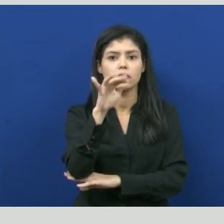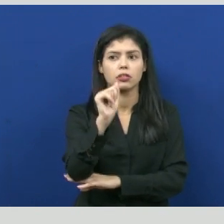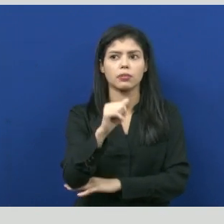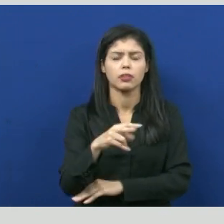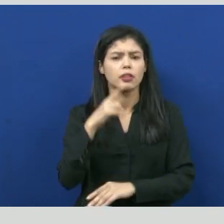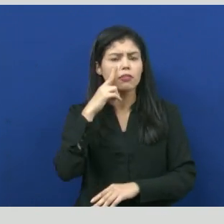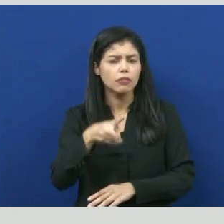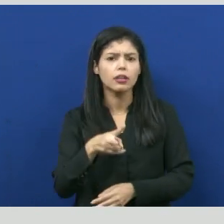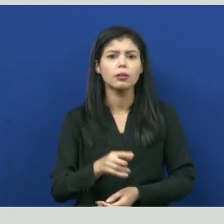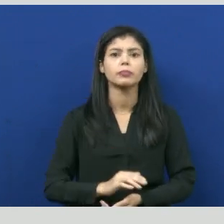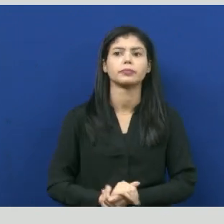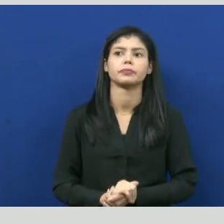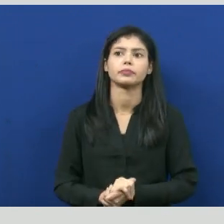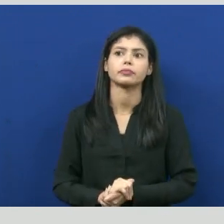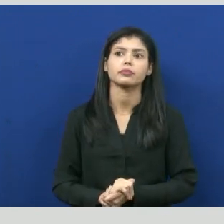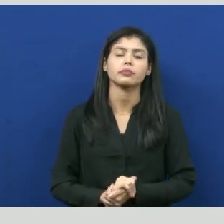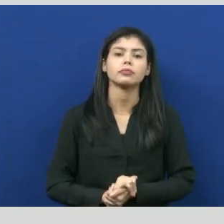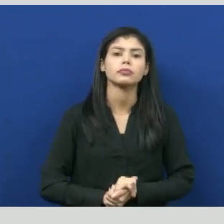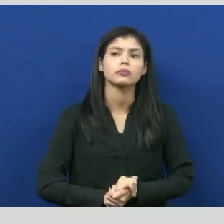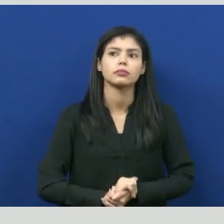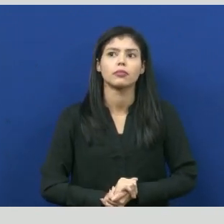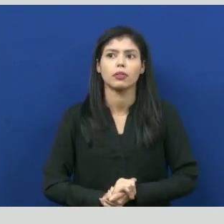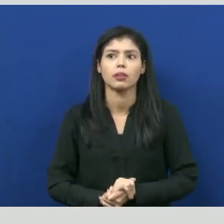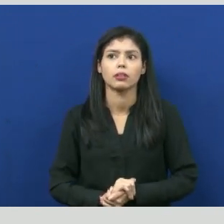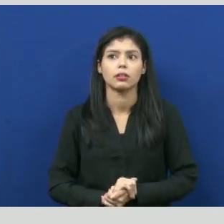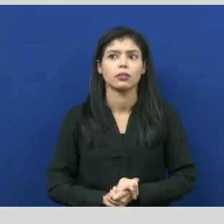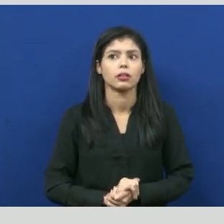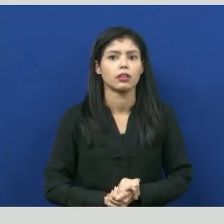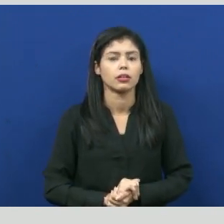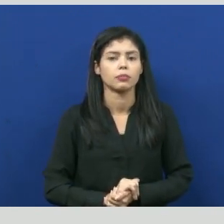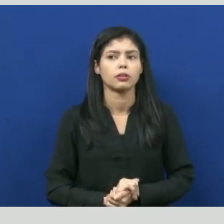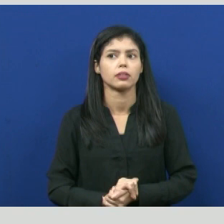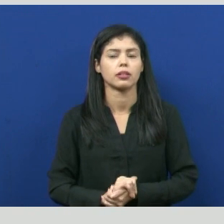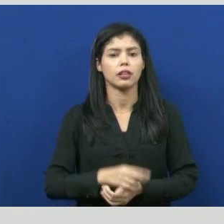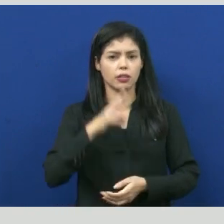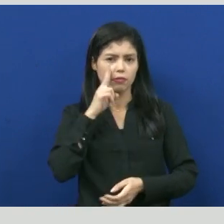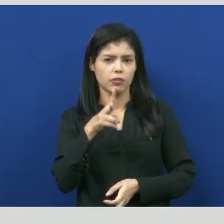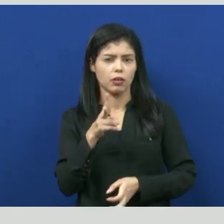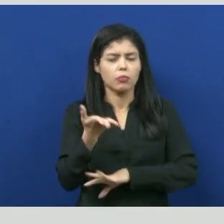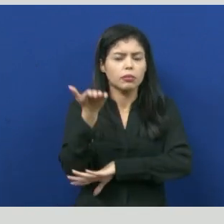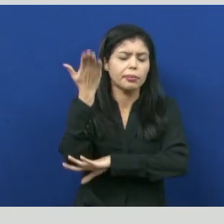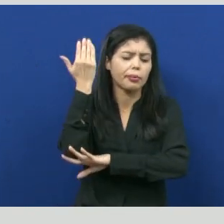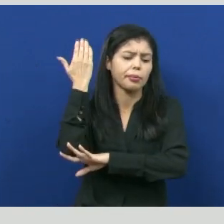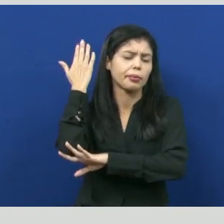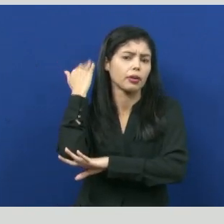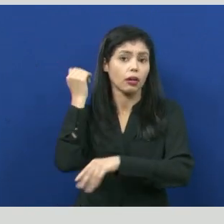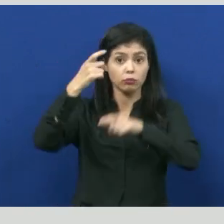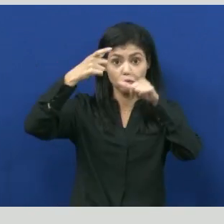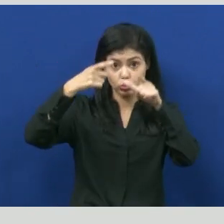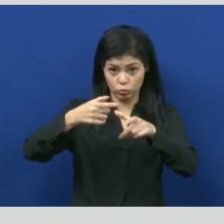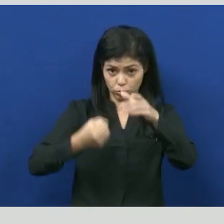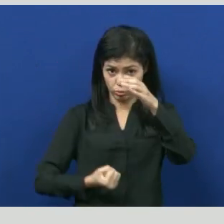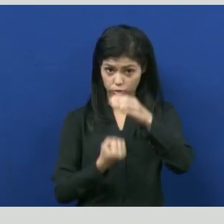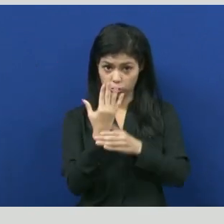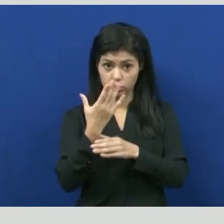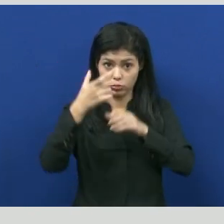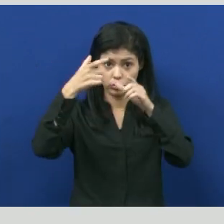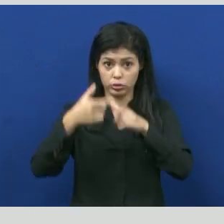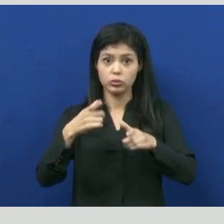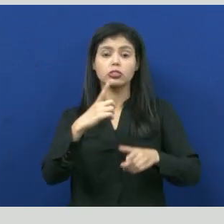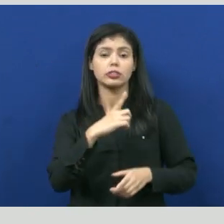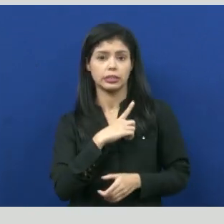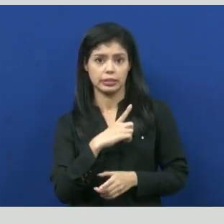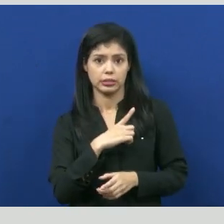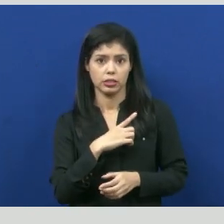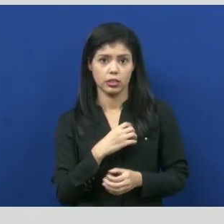E vemos os seus ancestrais, de onde eles se originaram, e